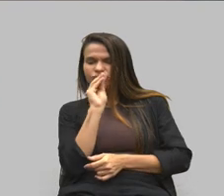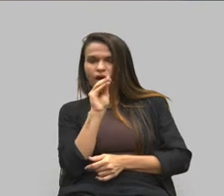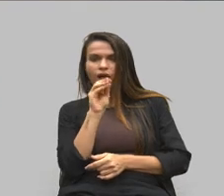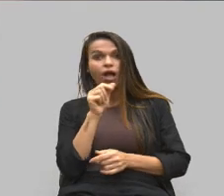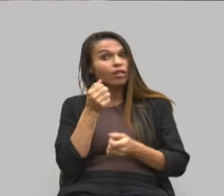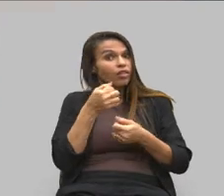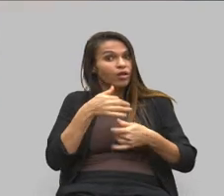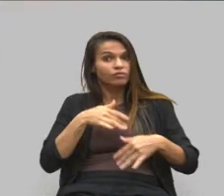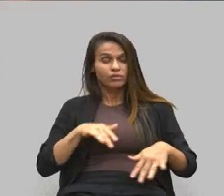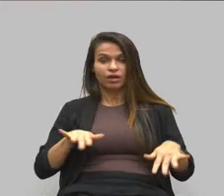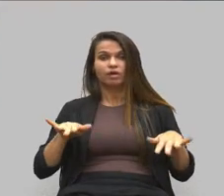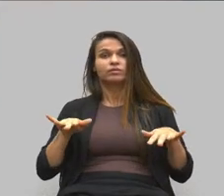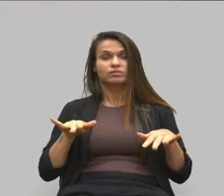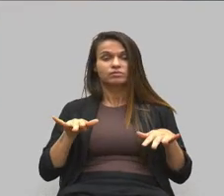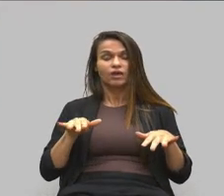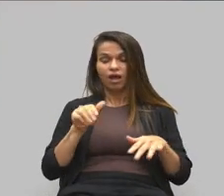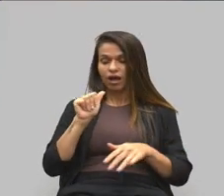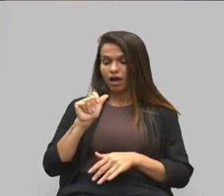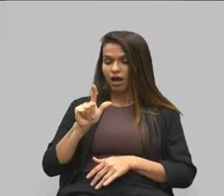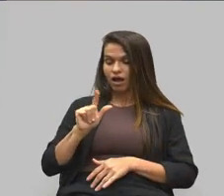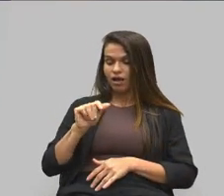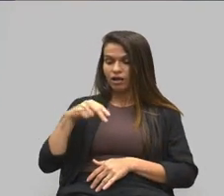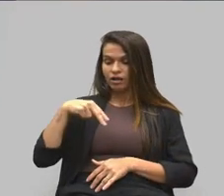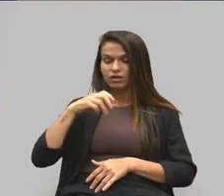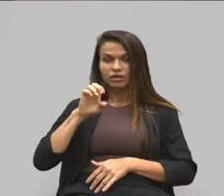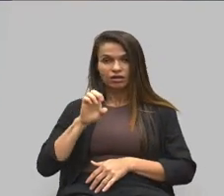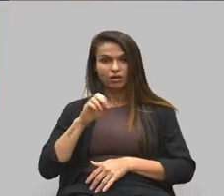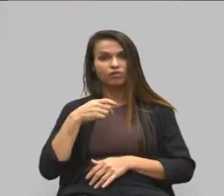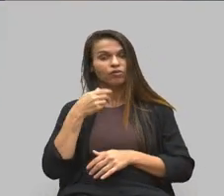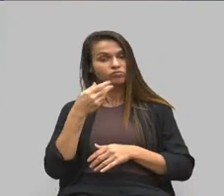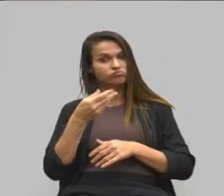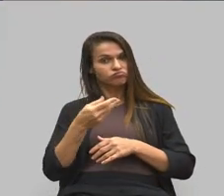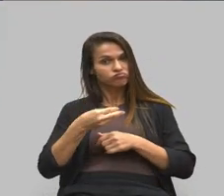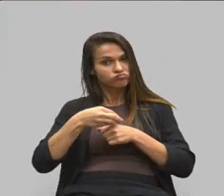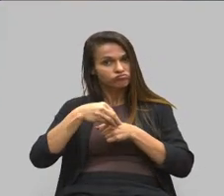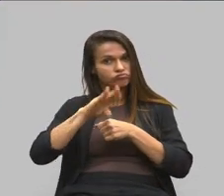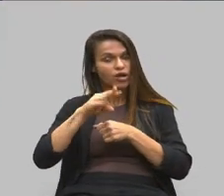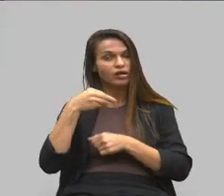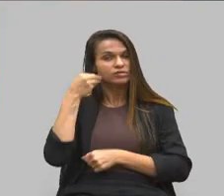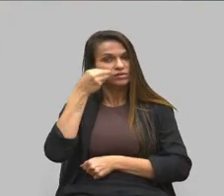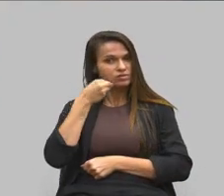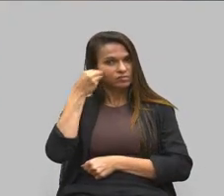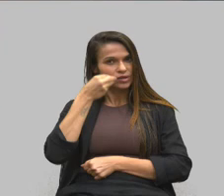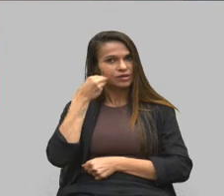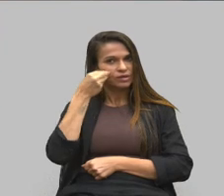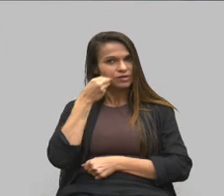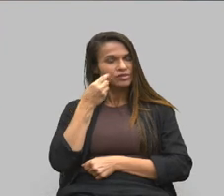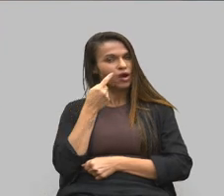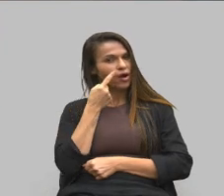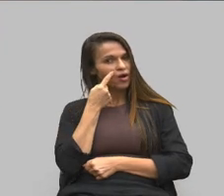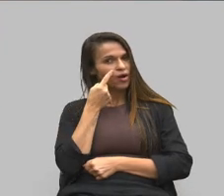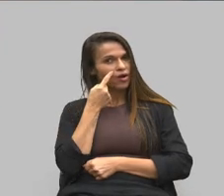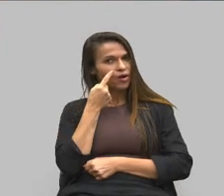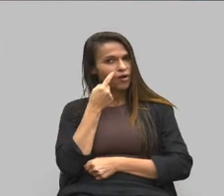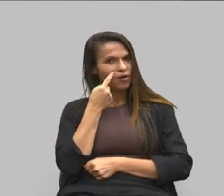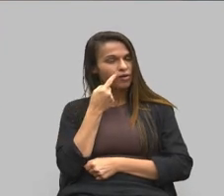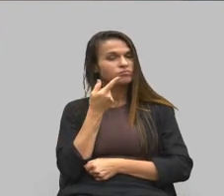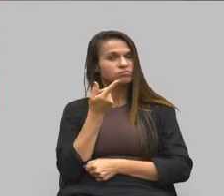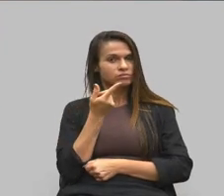e a Aline trouxe com essa fala dela essa experiência Eh ó eu